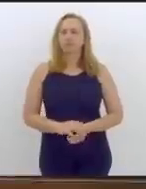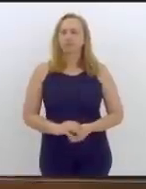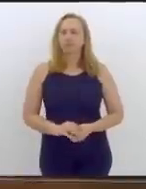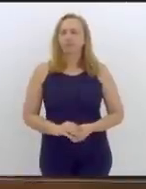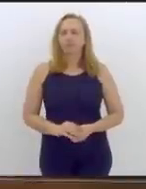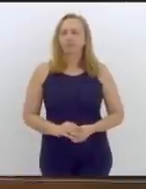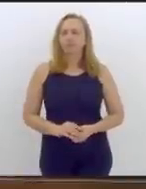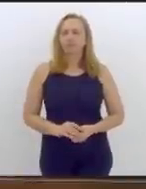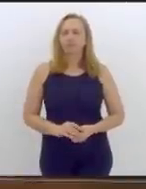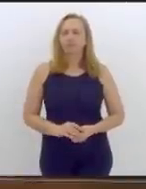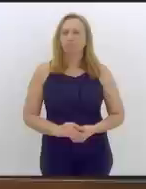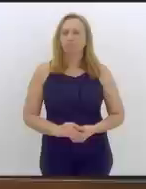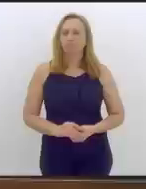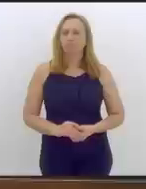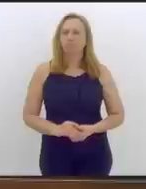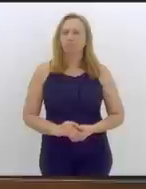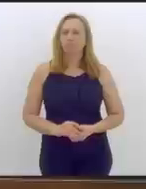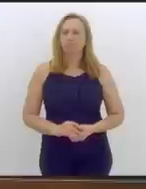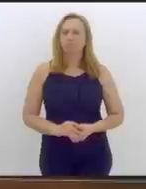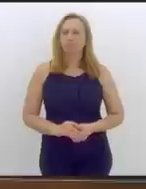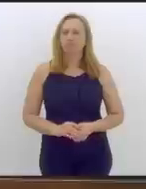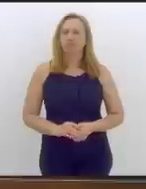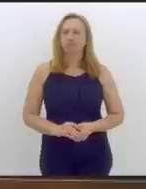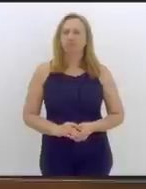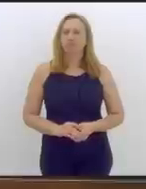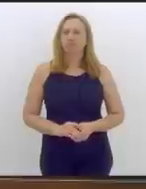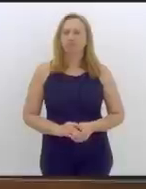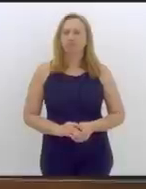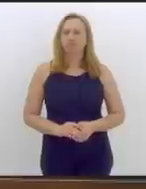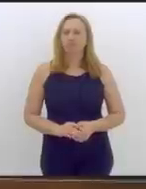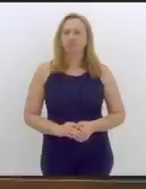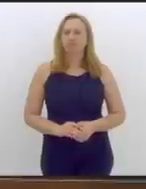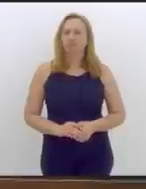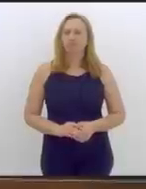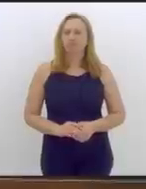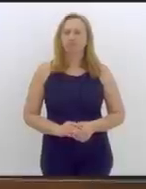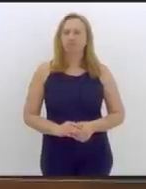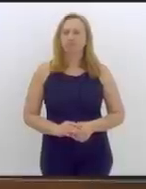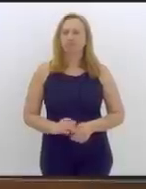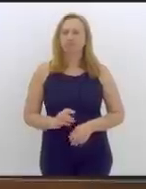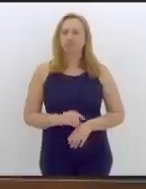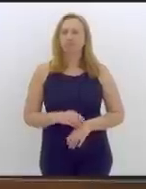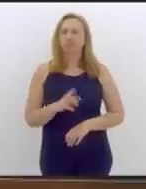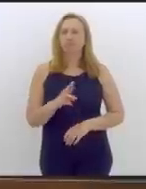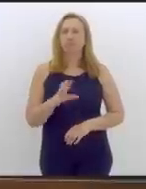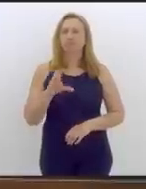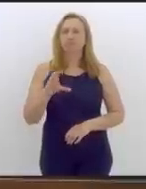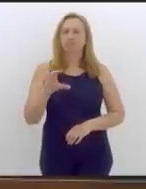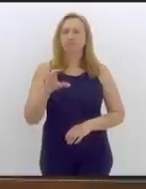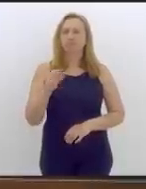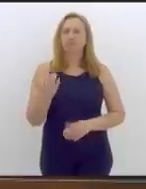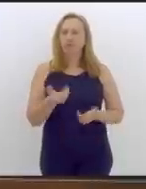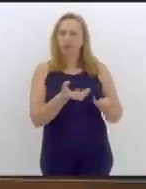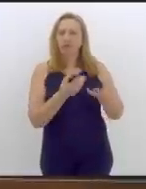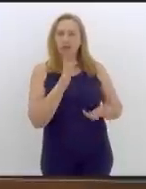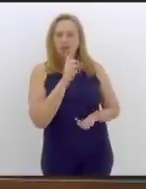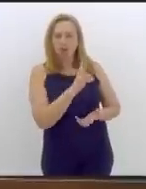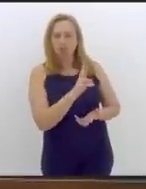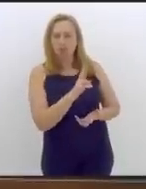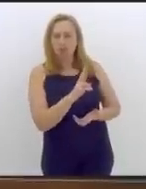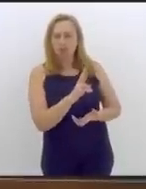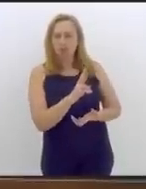com a palavra agora o doutor doutor Carlos quer responder quer